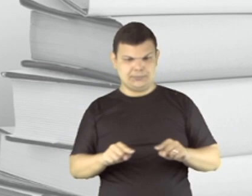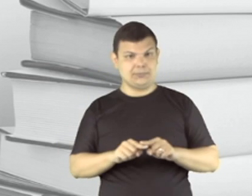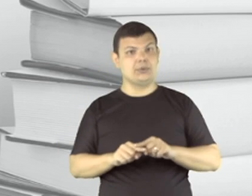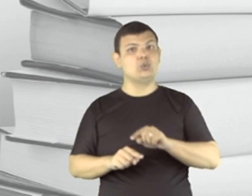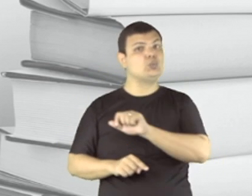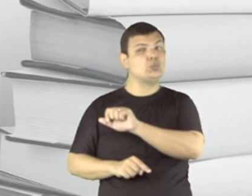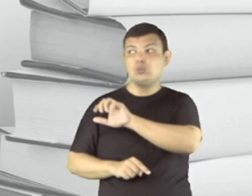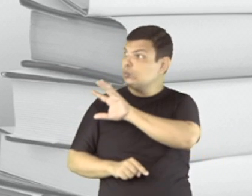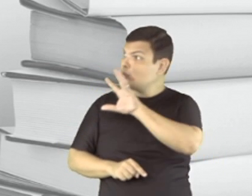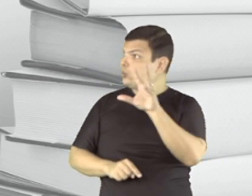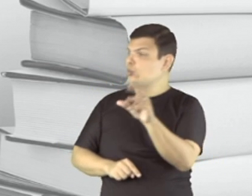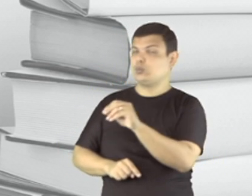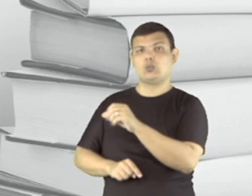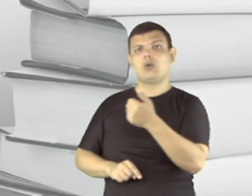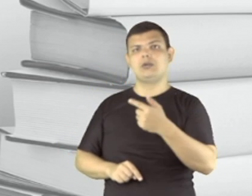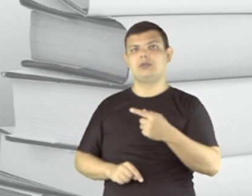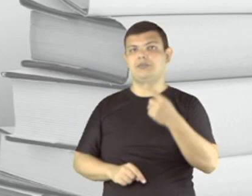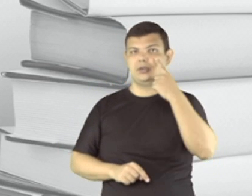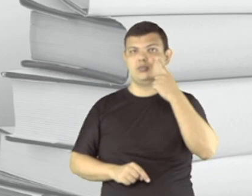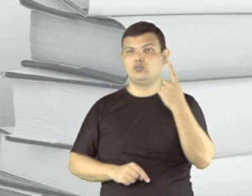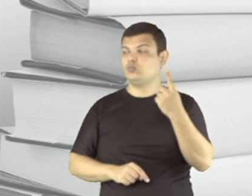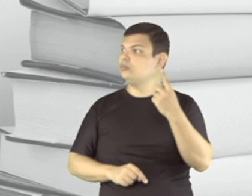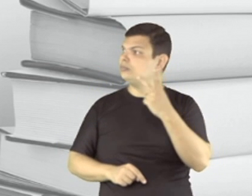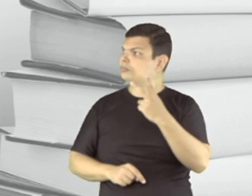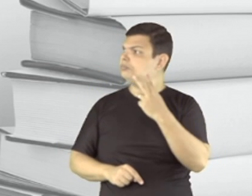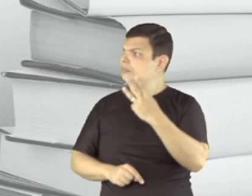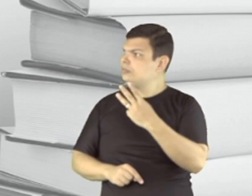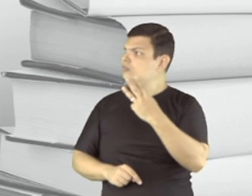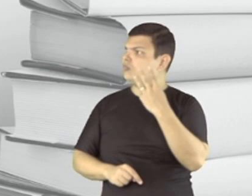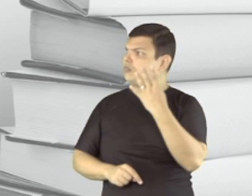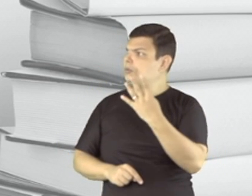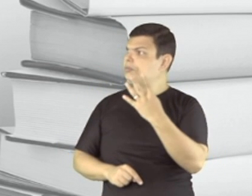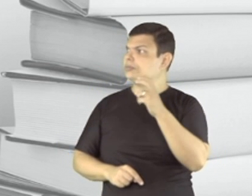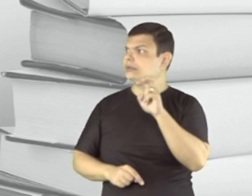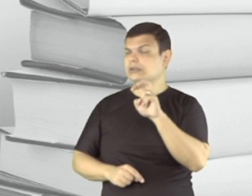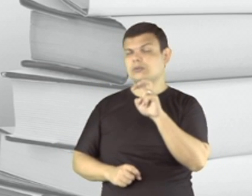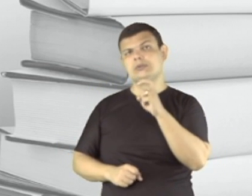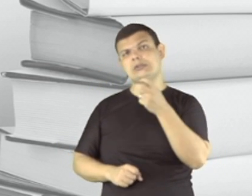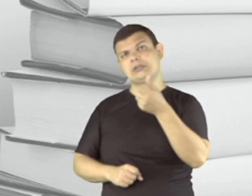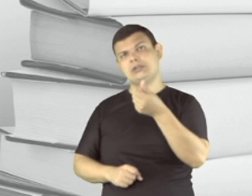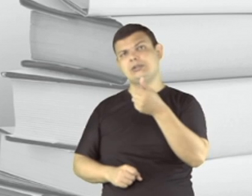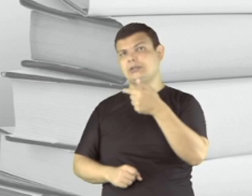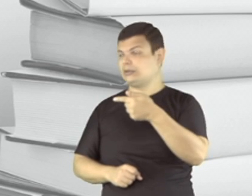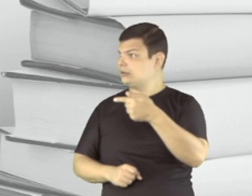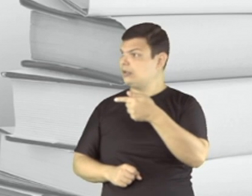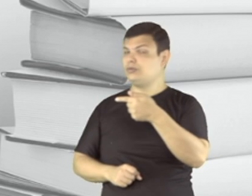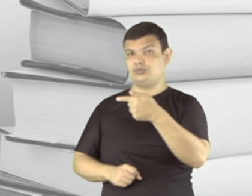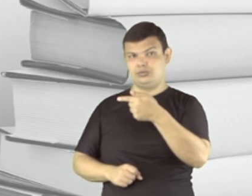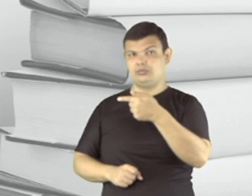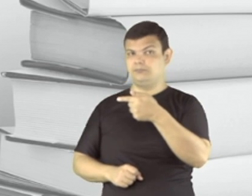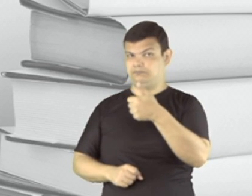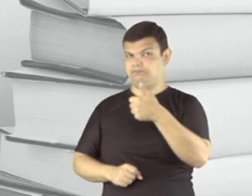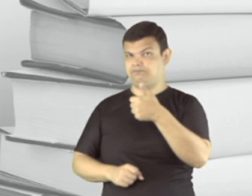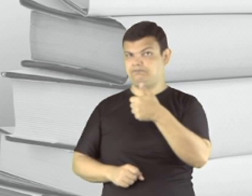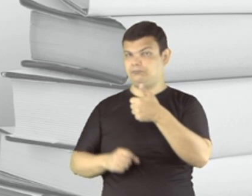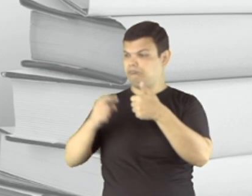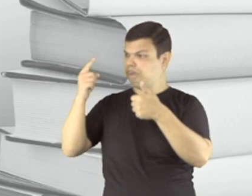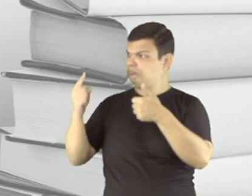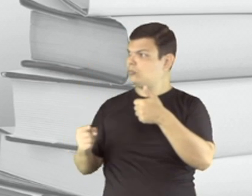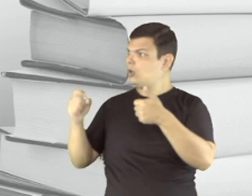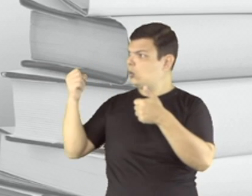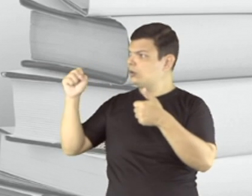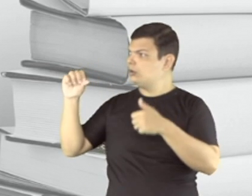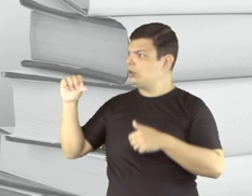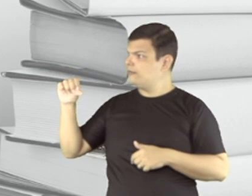toda aqui. Então aqui eu começo a contar, ó. 1, 2, 3, 4, 5, 6, 7. Aqui